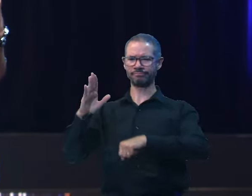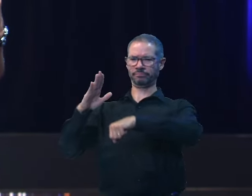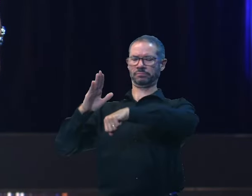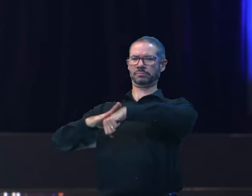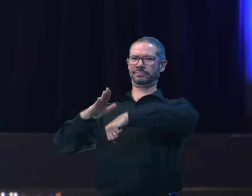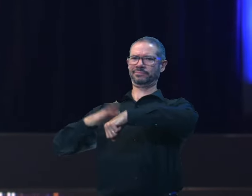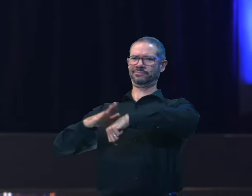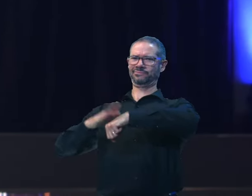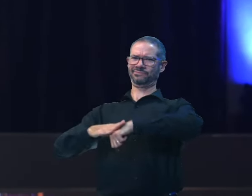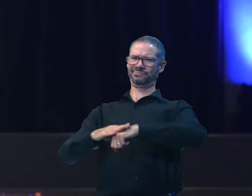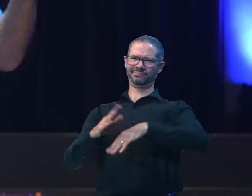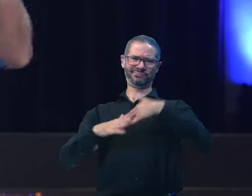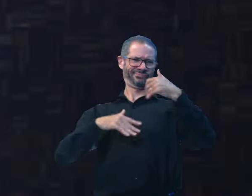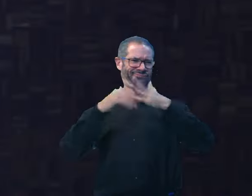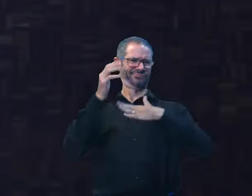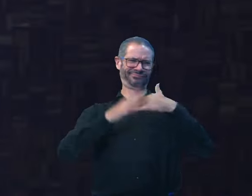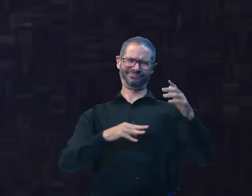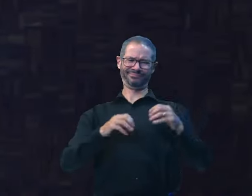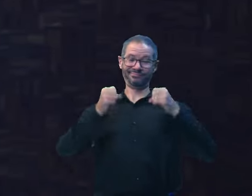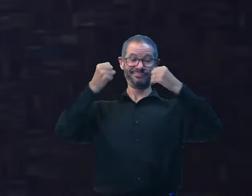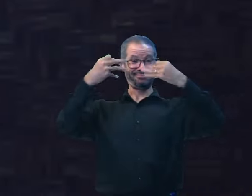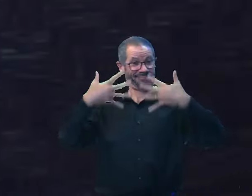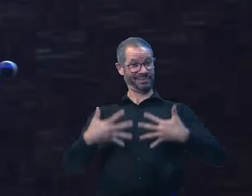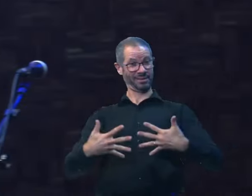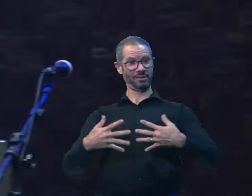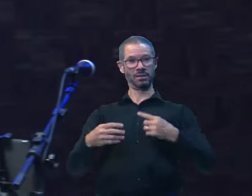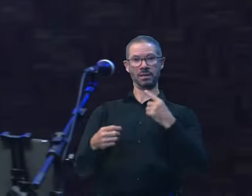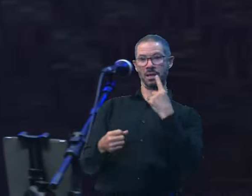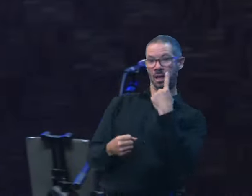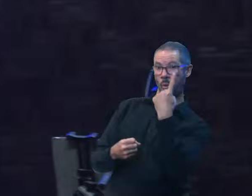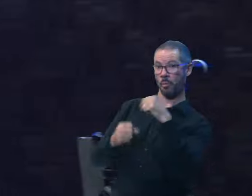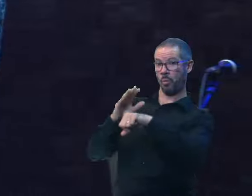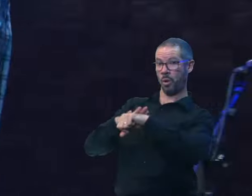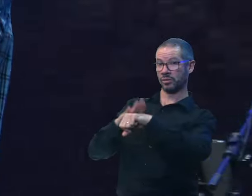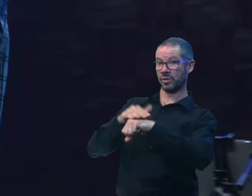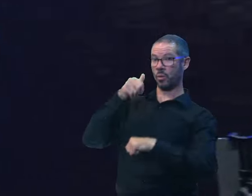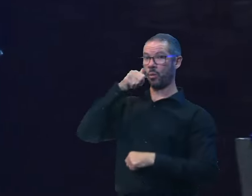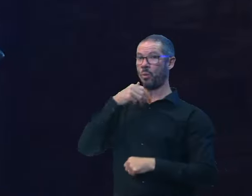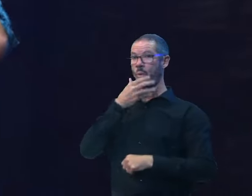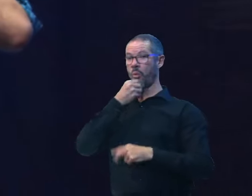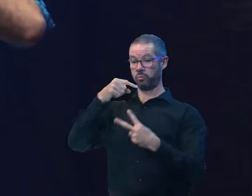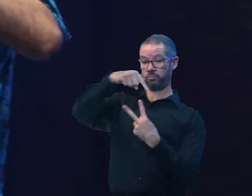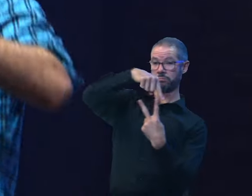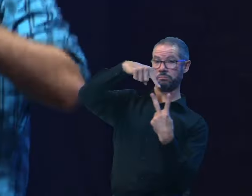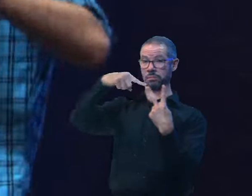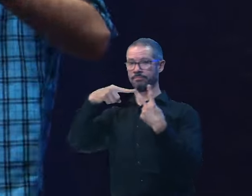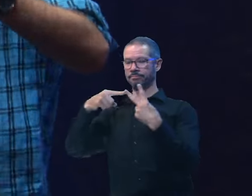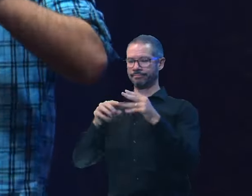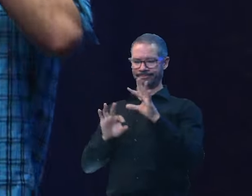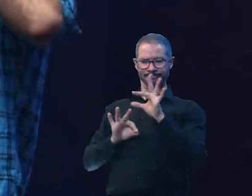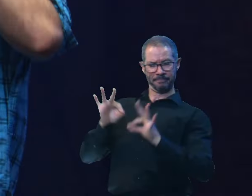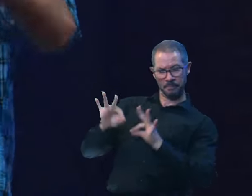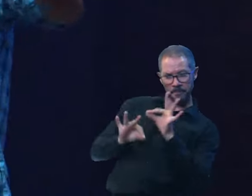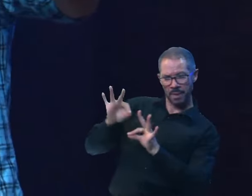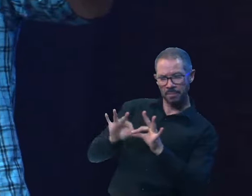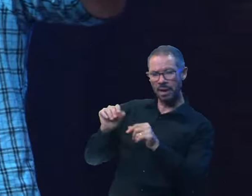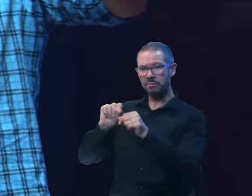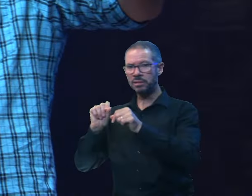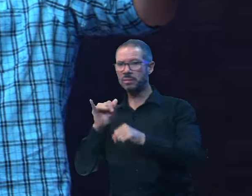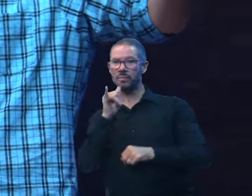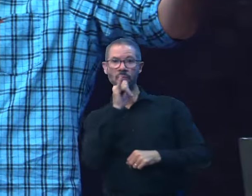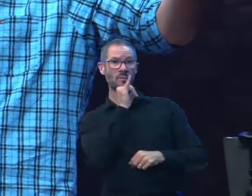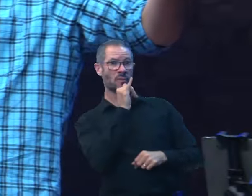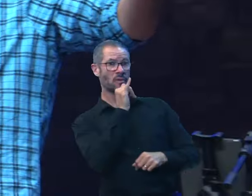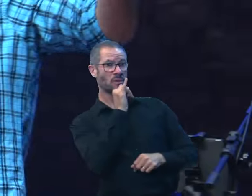ações. Eu te explico. Uma ação de um homem e uma mulher de Deus é quando você se prepara para fazer alguma coisa. Por